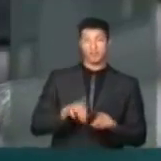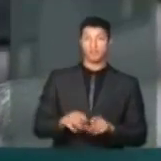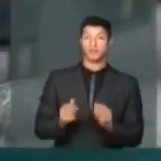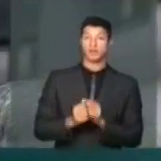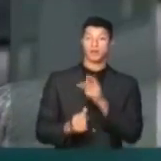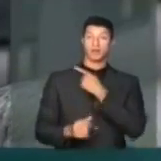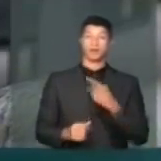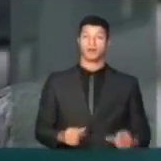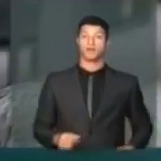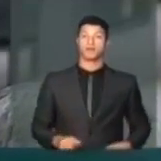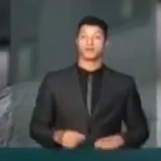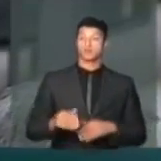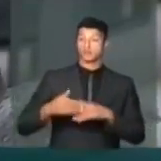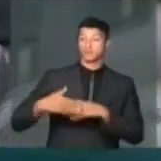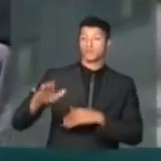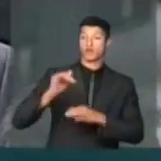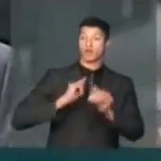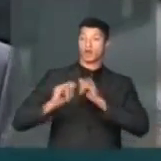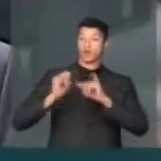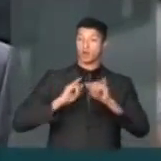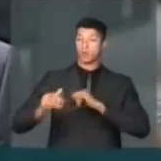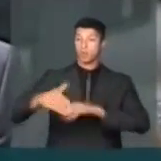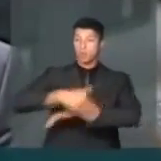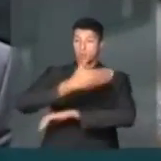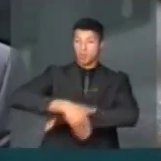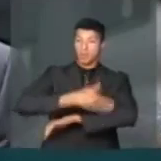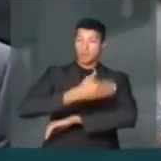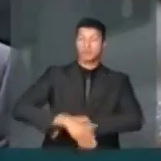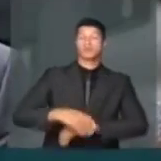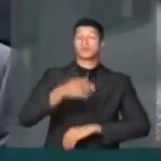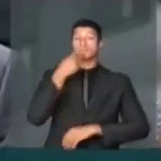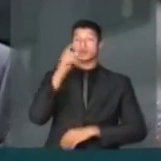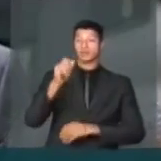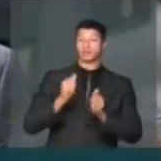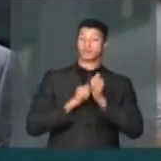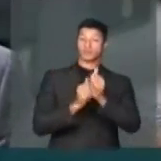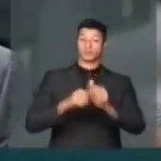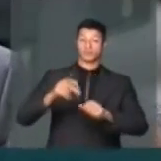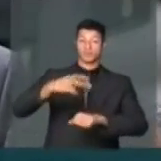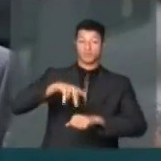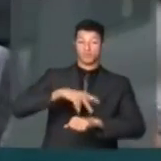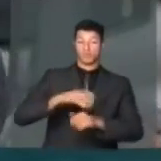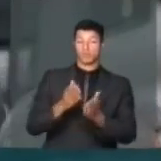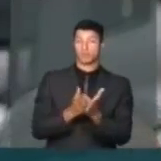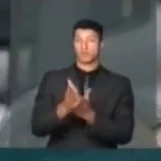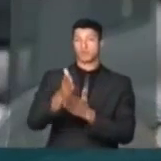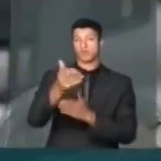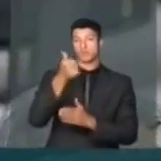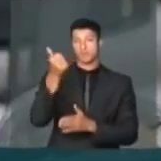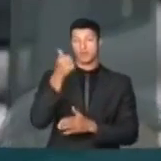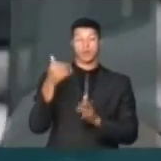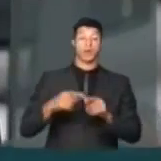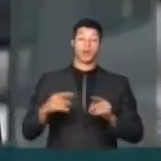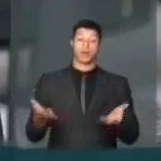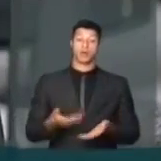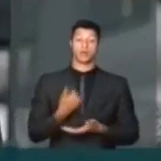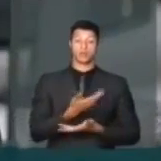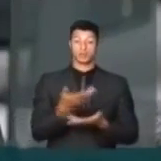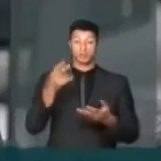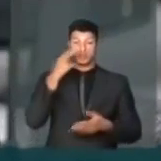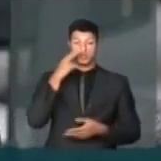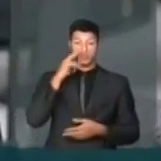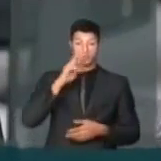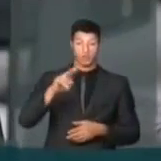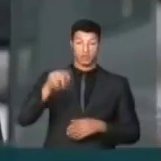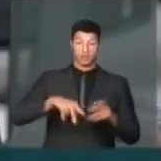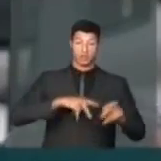presidente da República foi às ruas fazer campanha prometendo que iria conduzir o país a um caminho melhor. E agora o que a gente vê